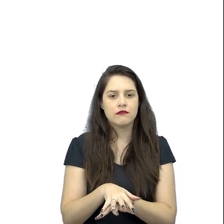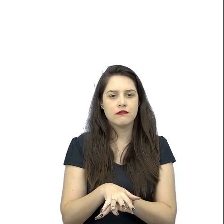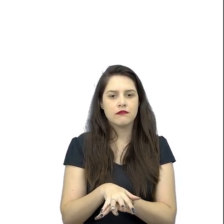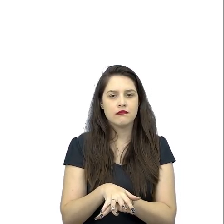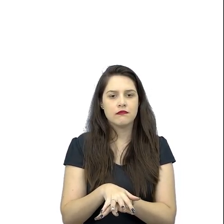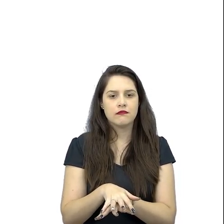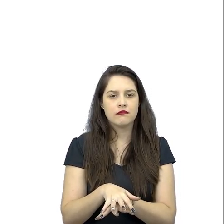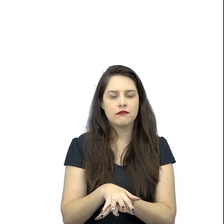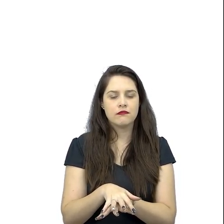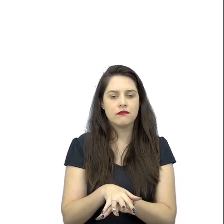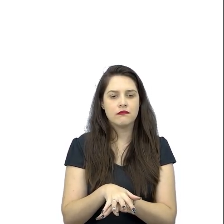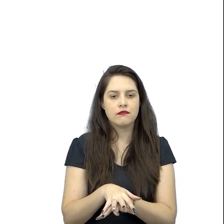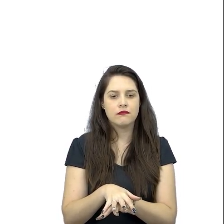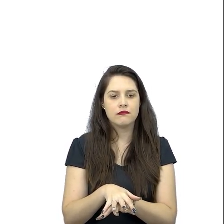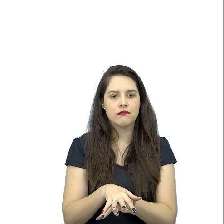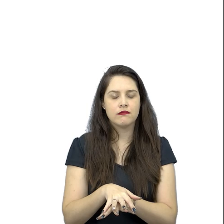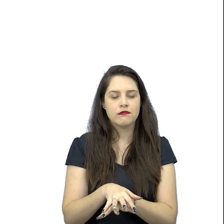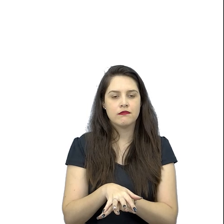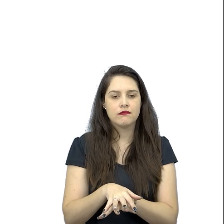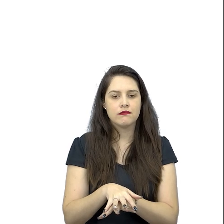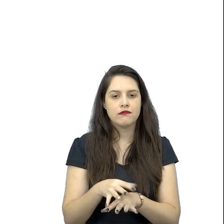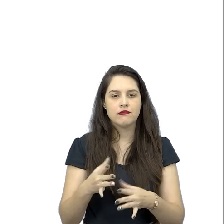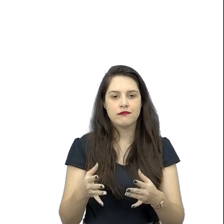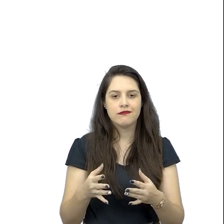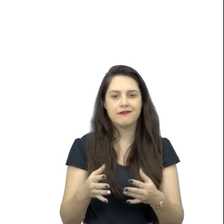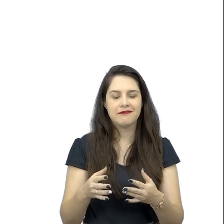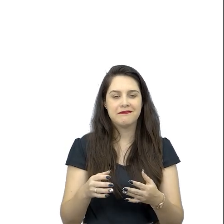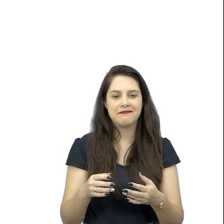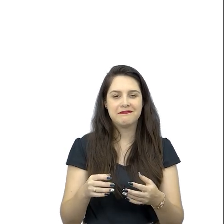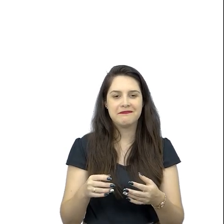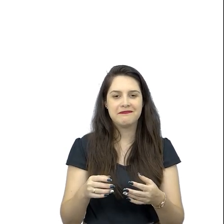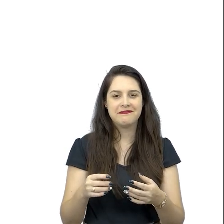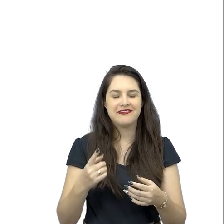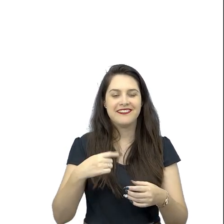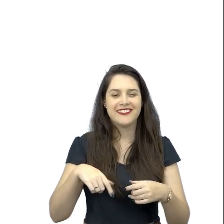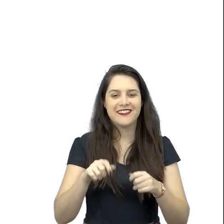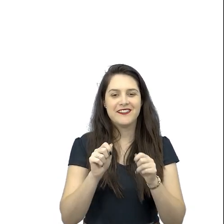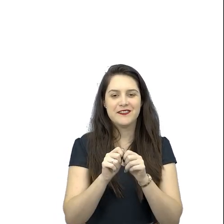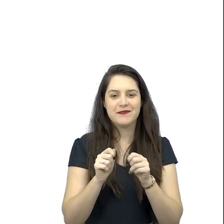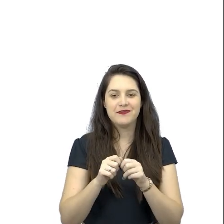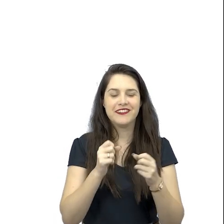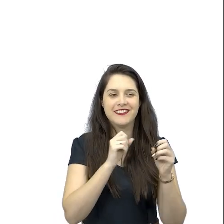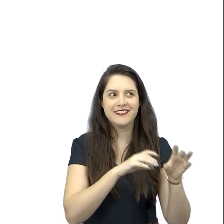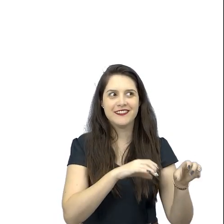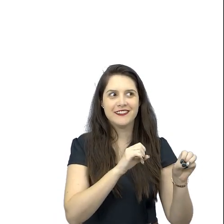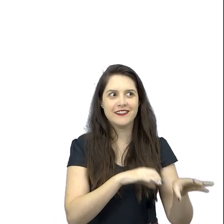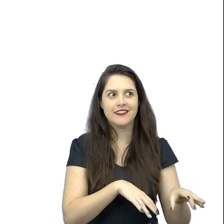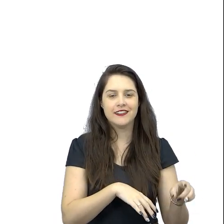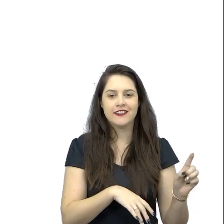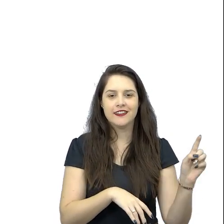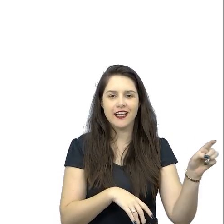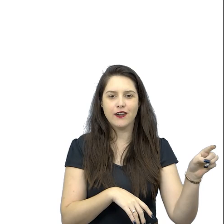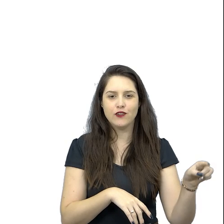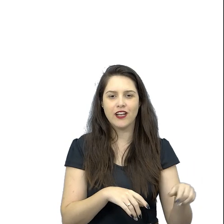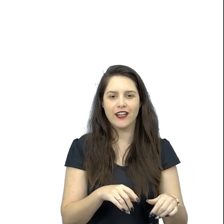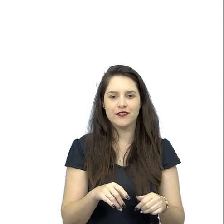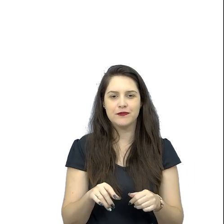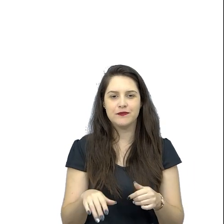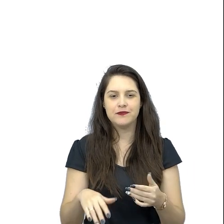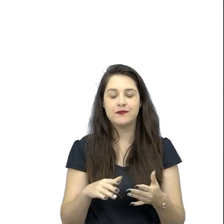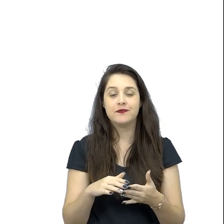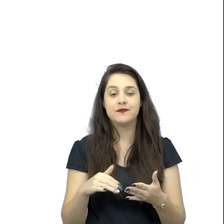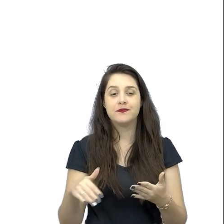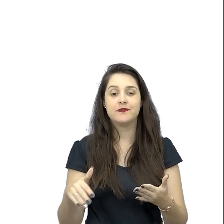vimos um exemplo agora riquíssimo do Caderno Aprender Sempre, da segunda série do ensino médio, onde ele traz de forma objetiva e